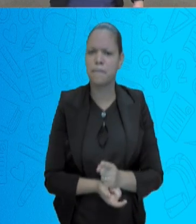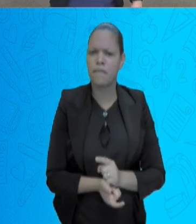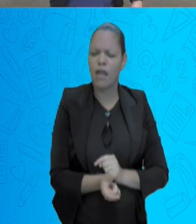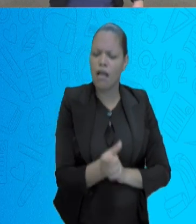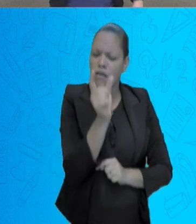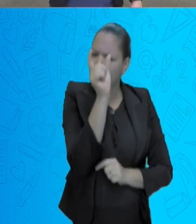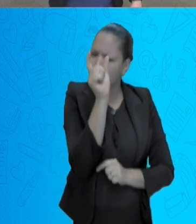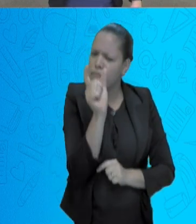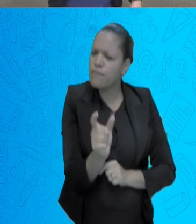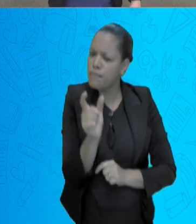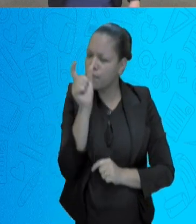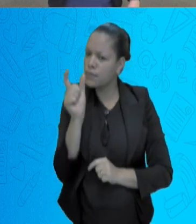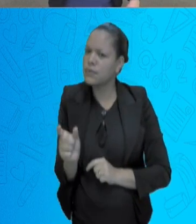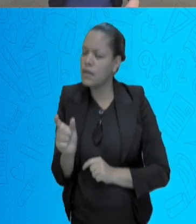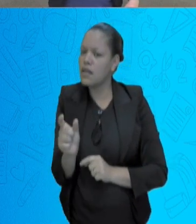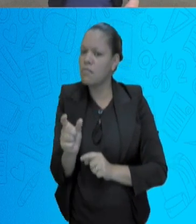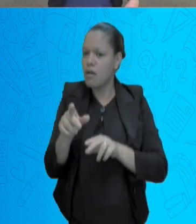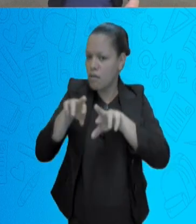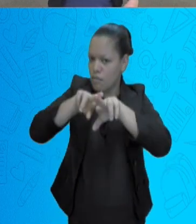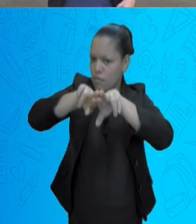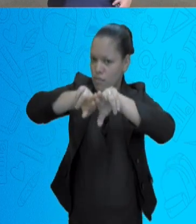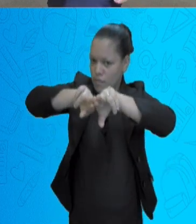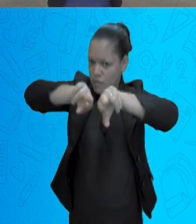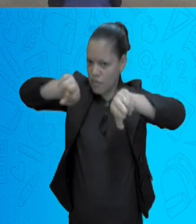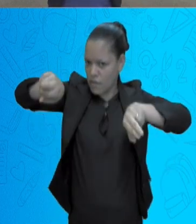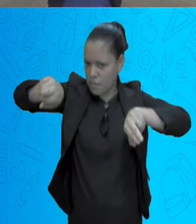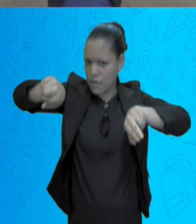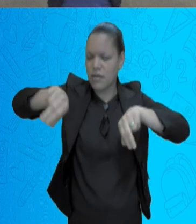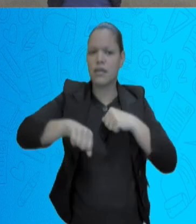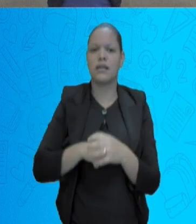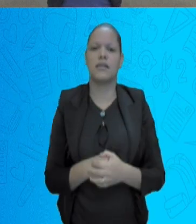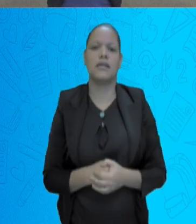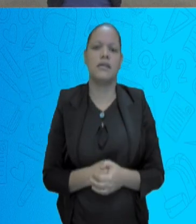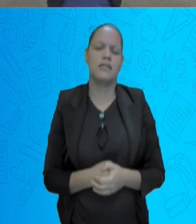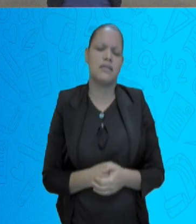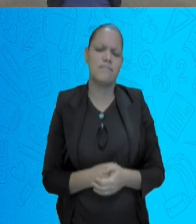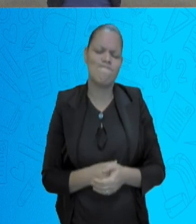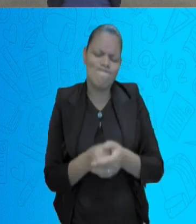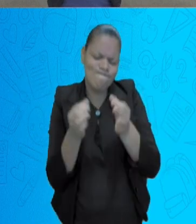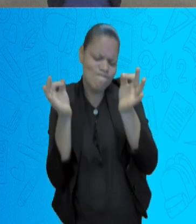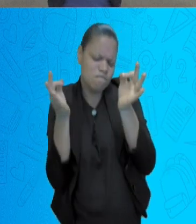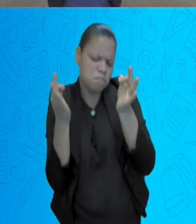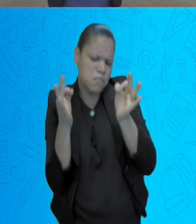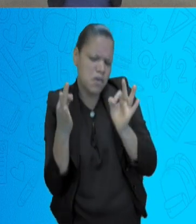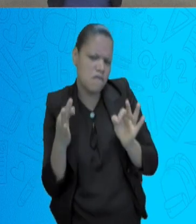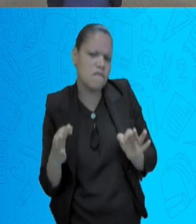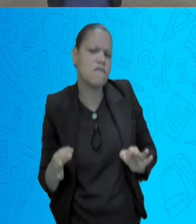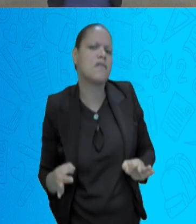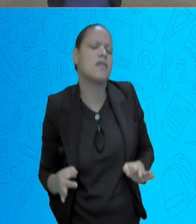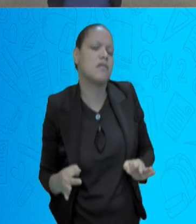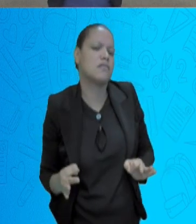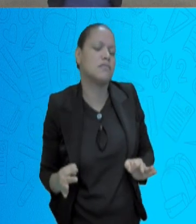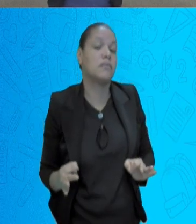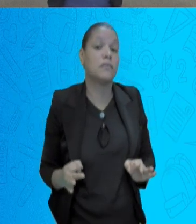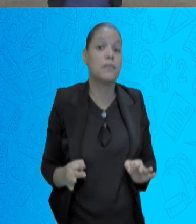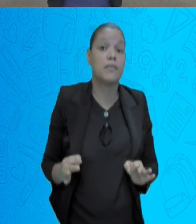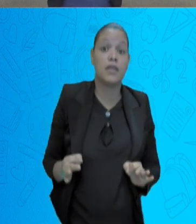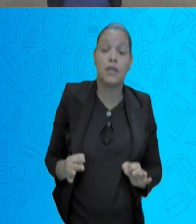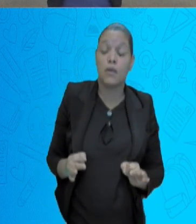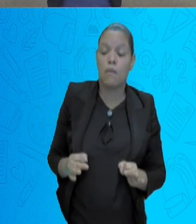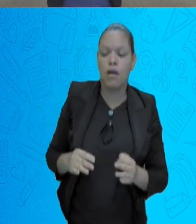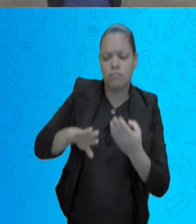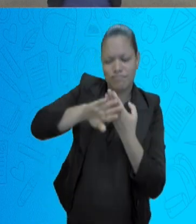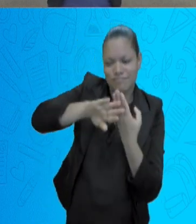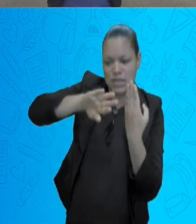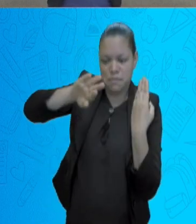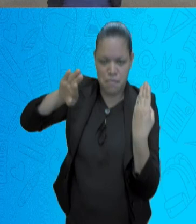nossa aula sobre encontro consonantal. Perfeito é quando se separa as palavras, eles permanecem na mesma